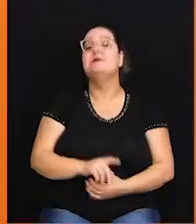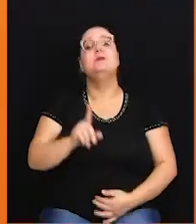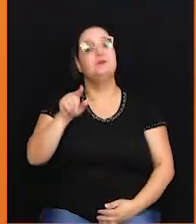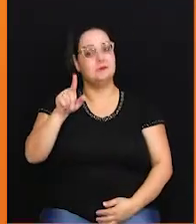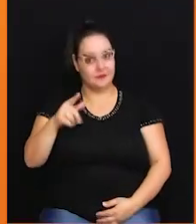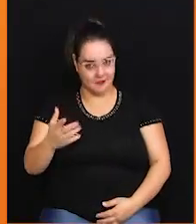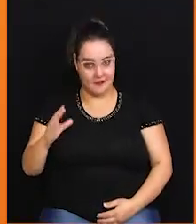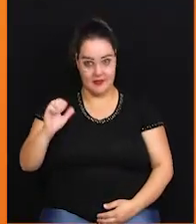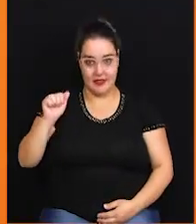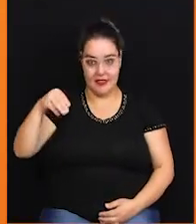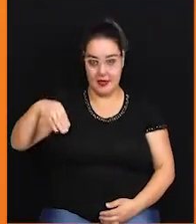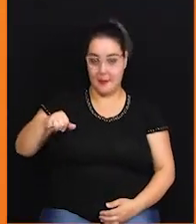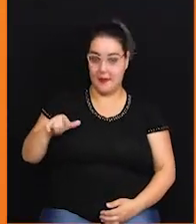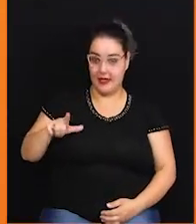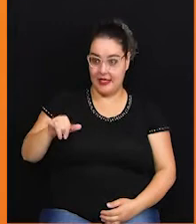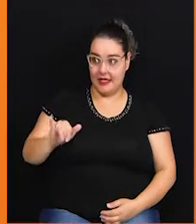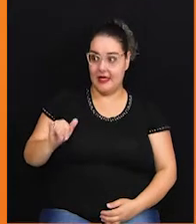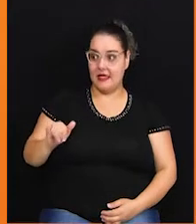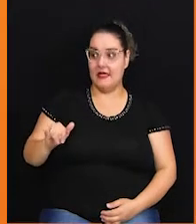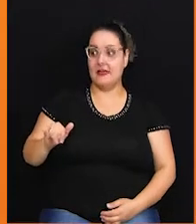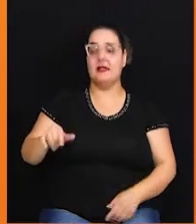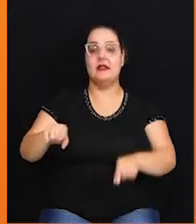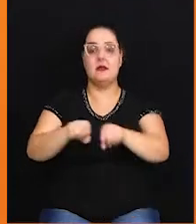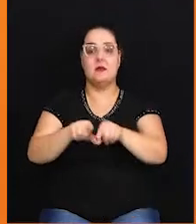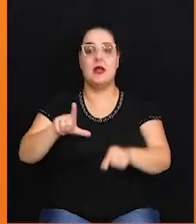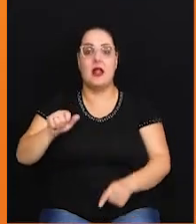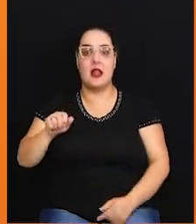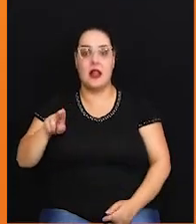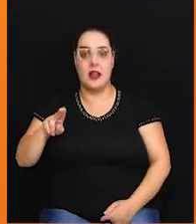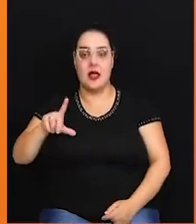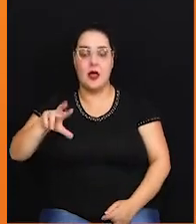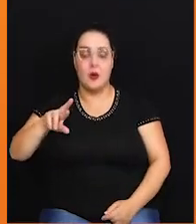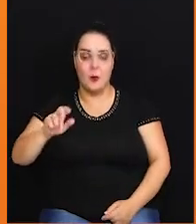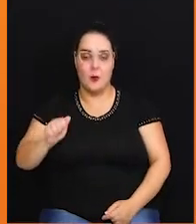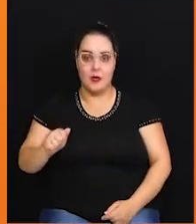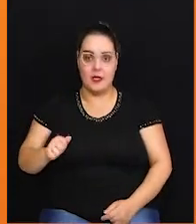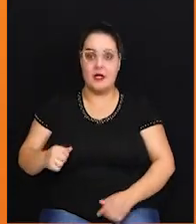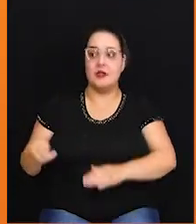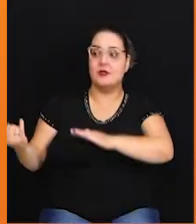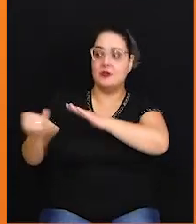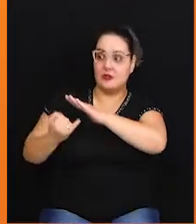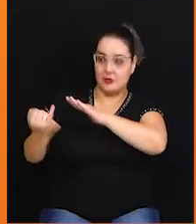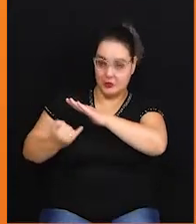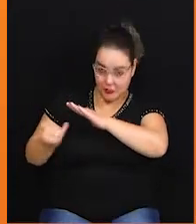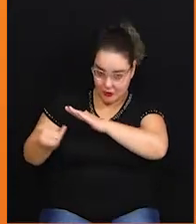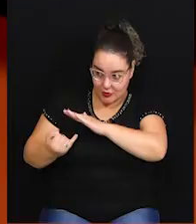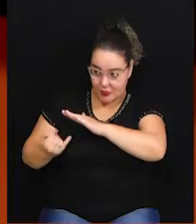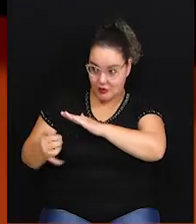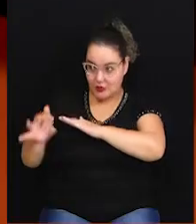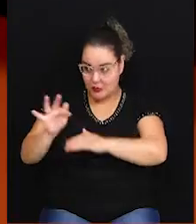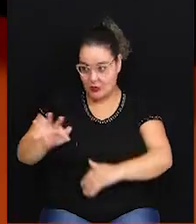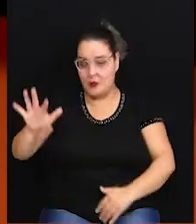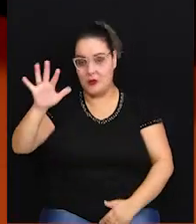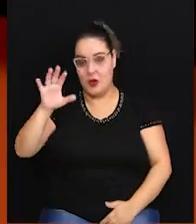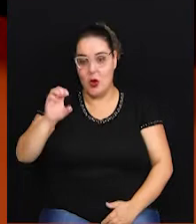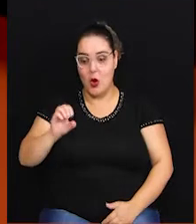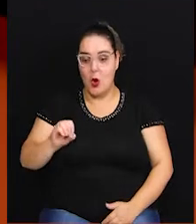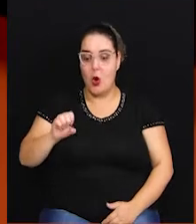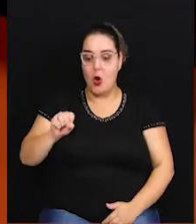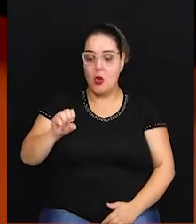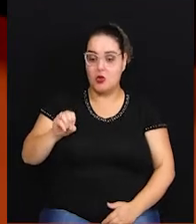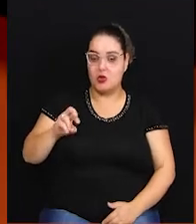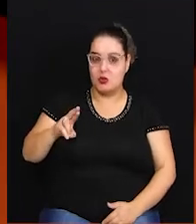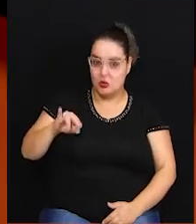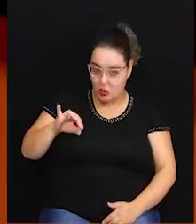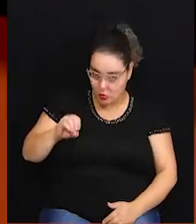Pois é, a Camille e a Laura são do Instituto Federal de Educação, Ciência e Tecnologia de Osório, no Rio Grande do Sul.